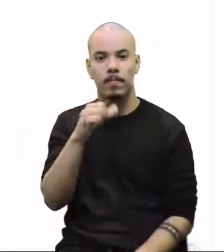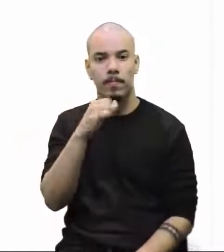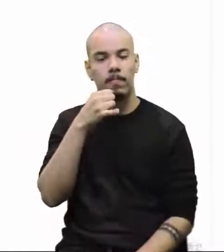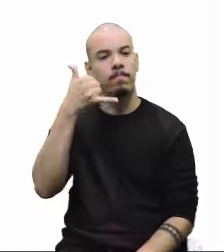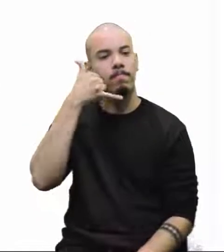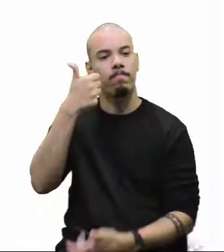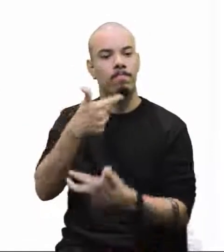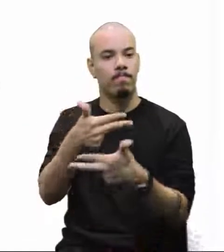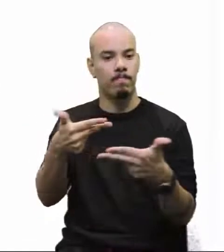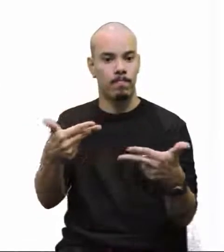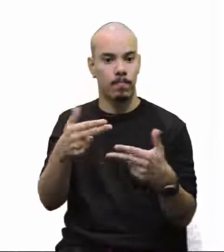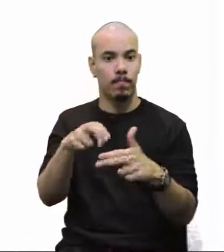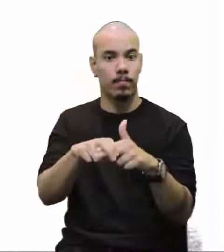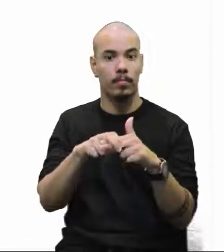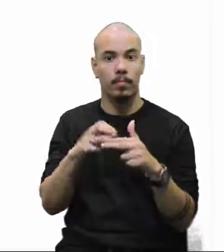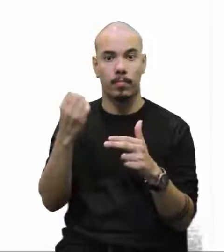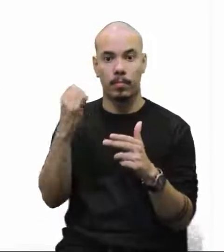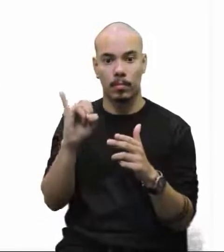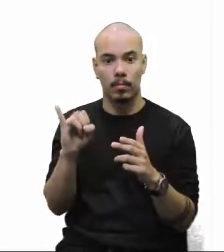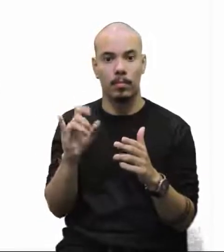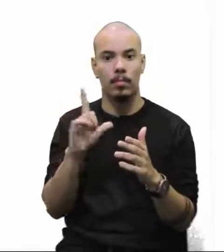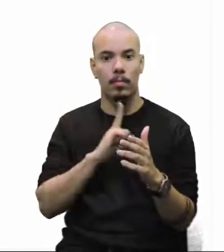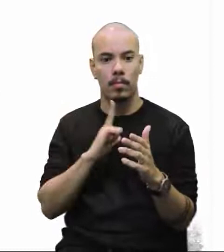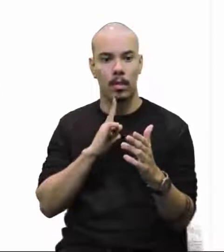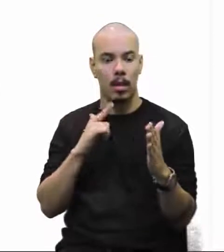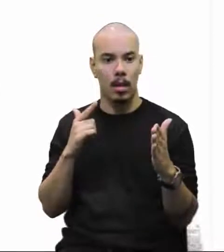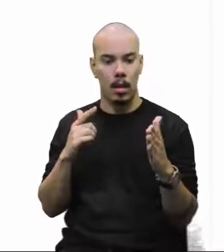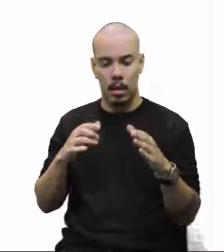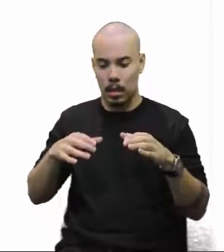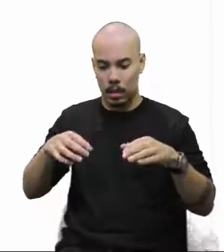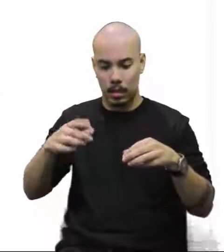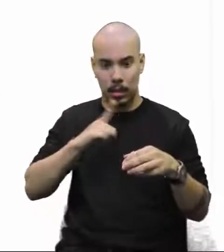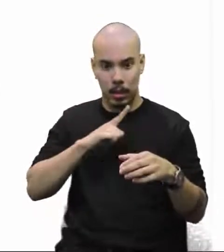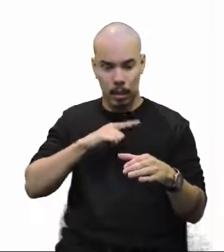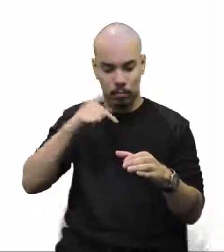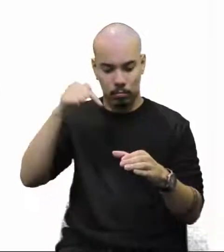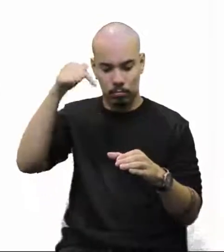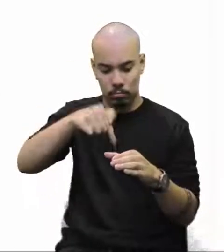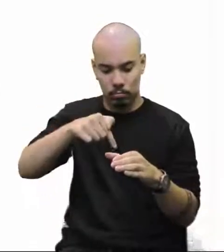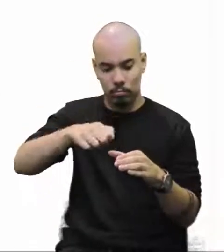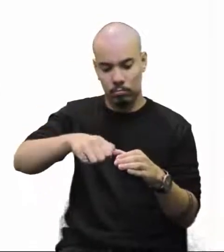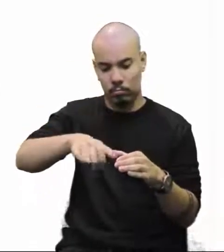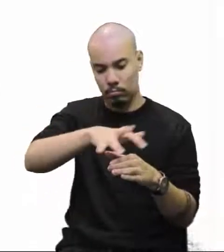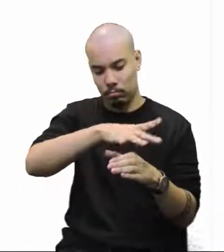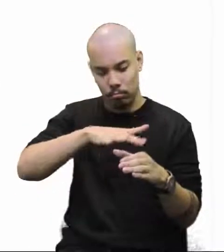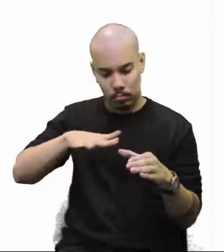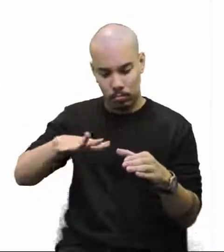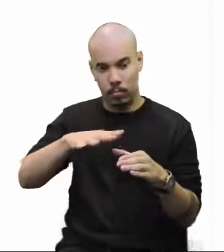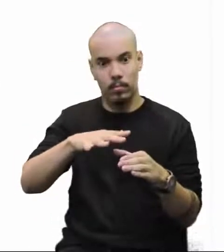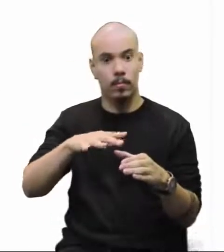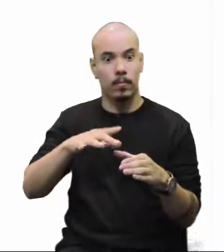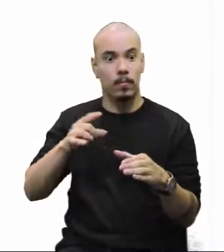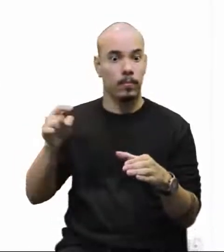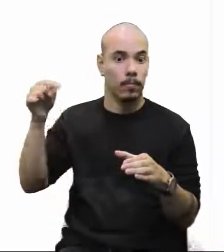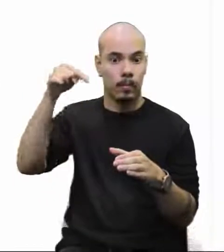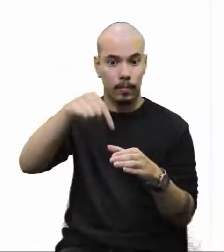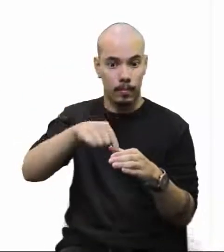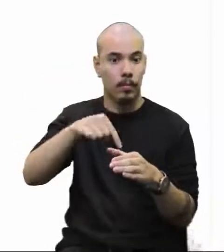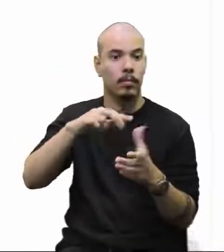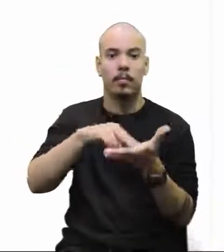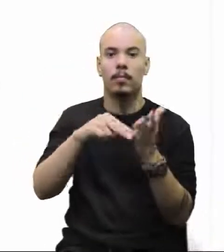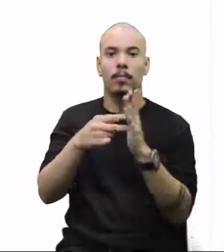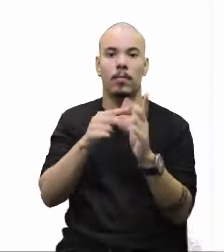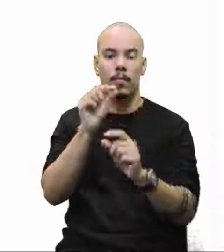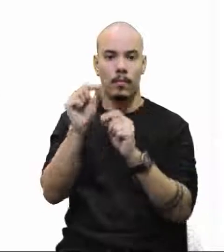uma carga elétrica penetra em um campo magnético uniforme, verifica-se que essa carga